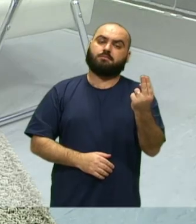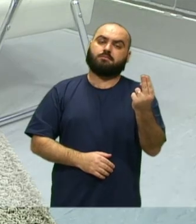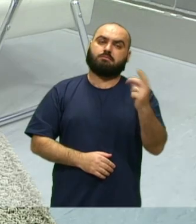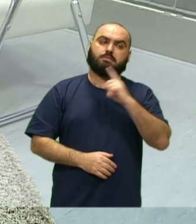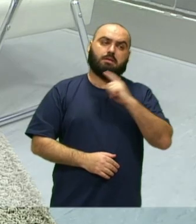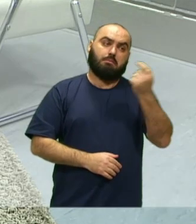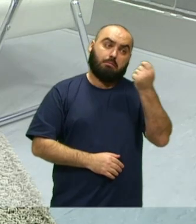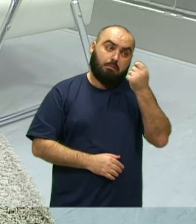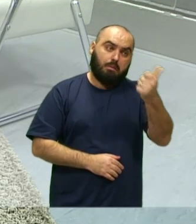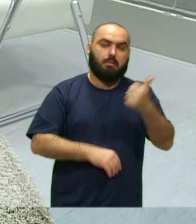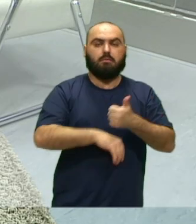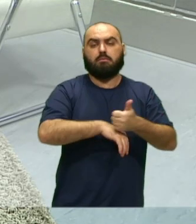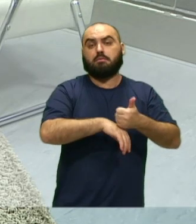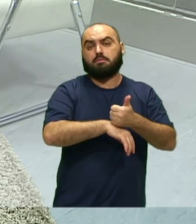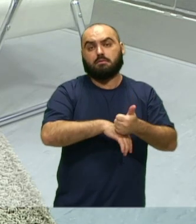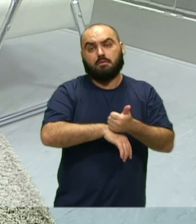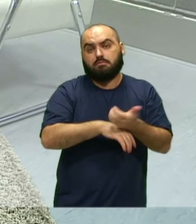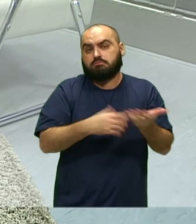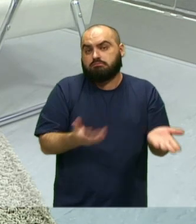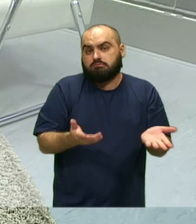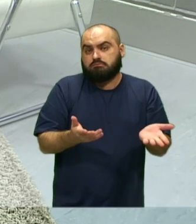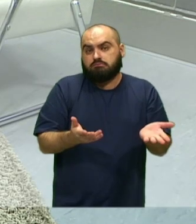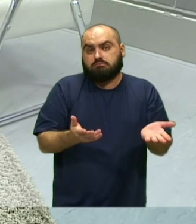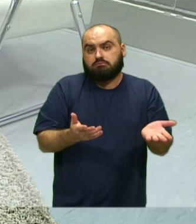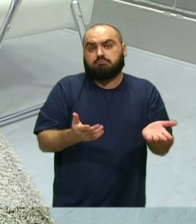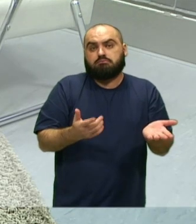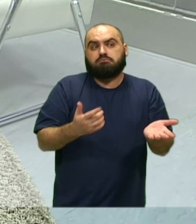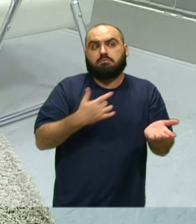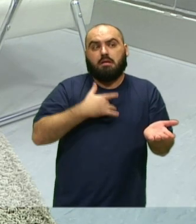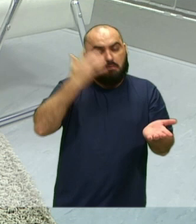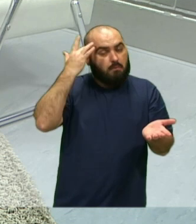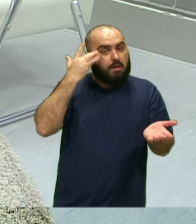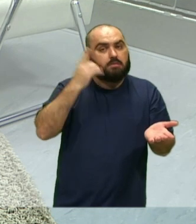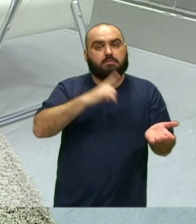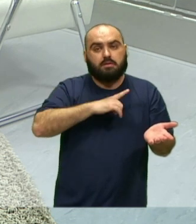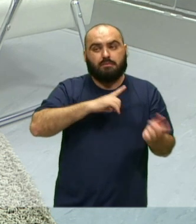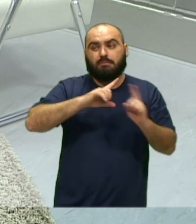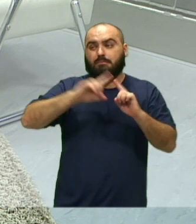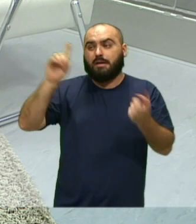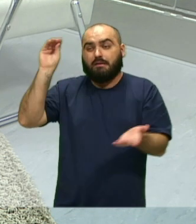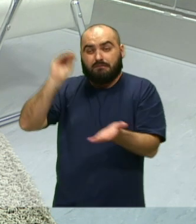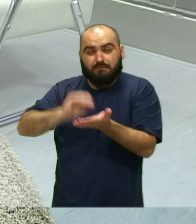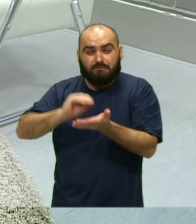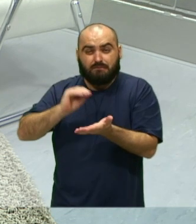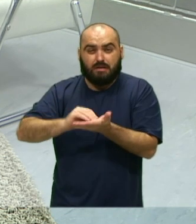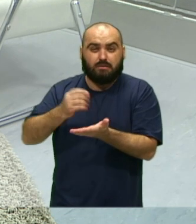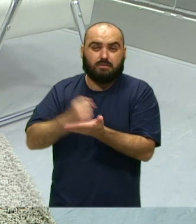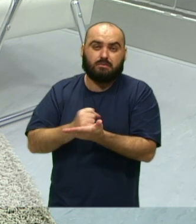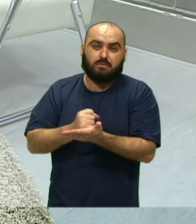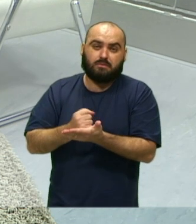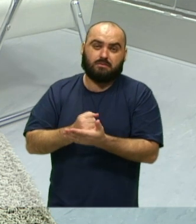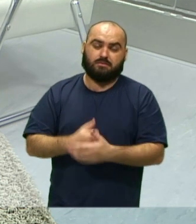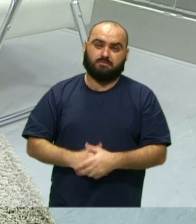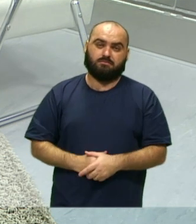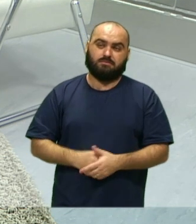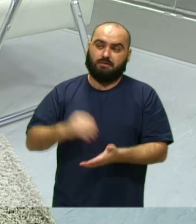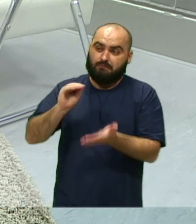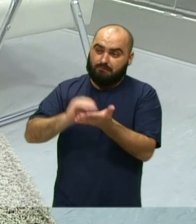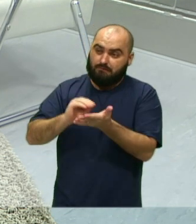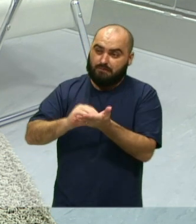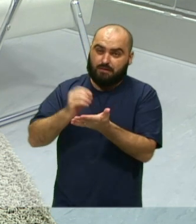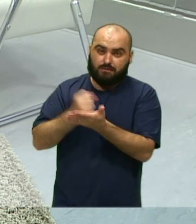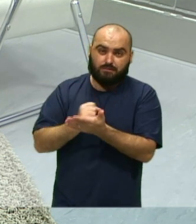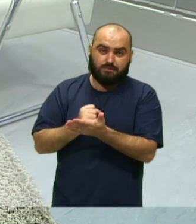poucos profissionais, isso para mim de fato tem, né? Mas a falta de controle, ela